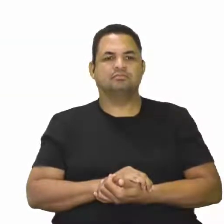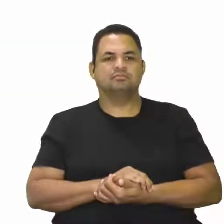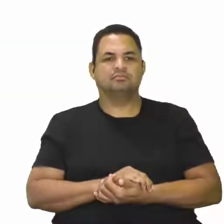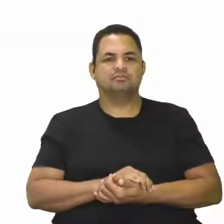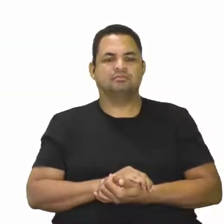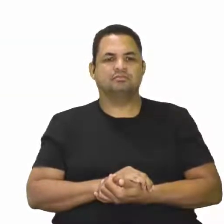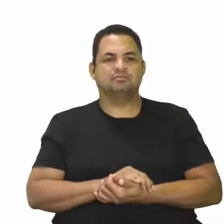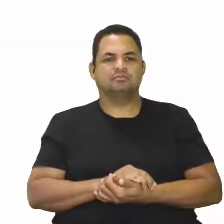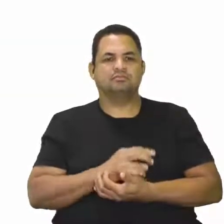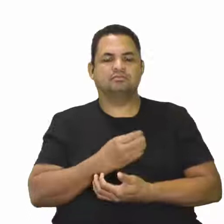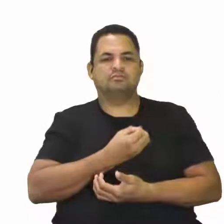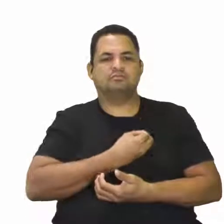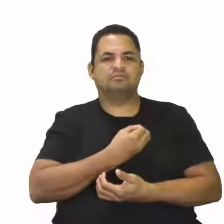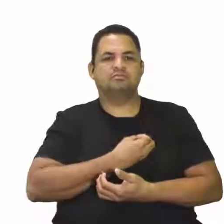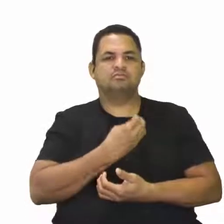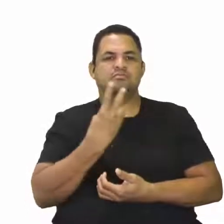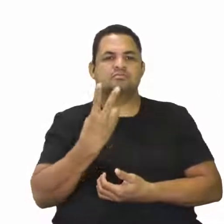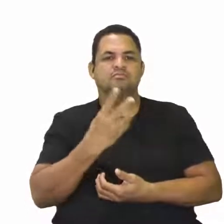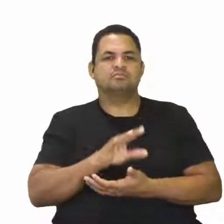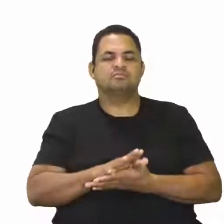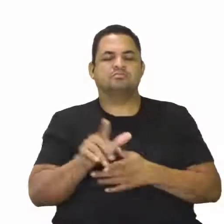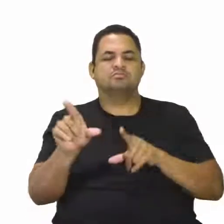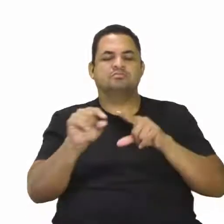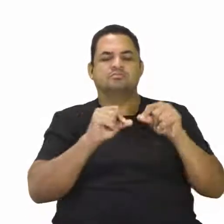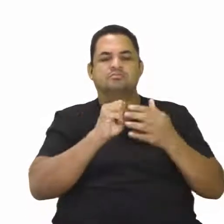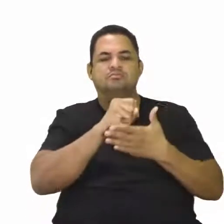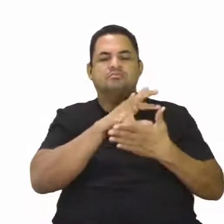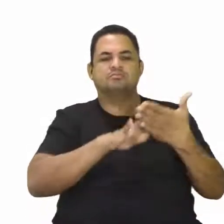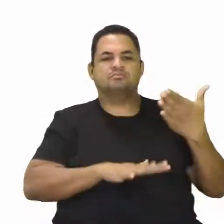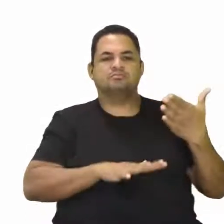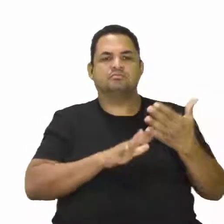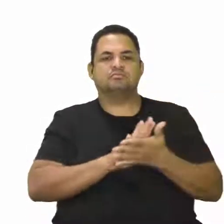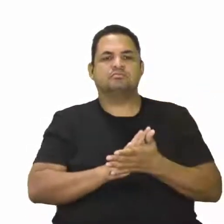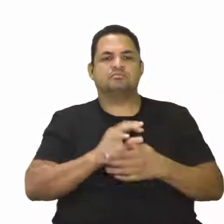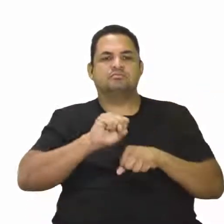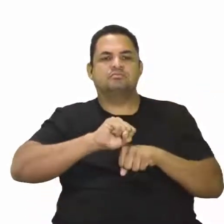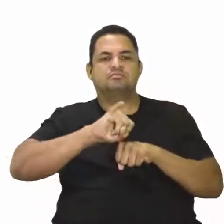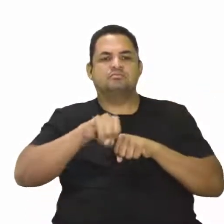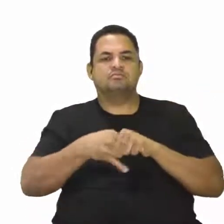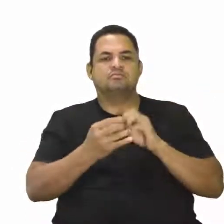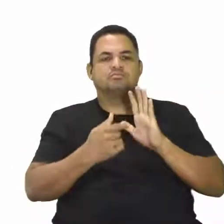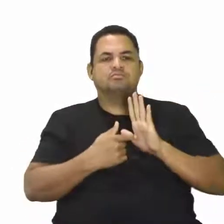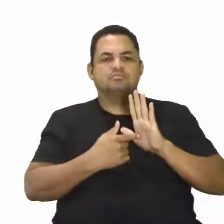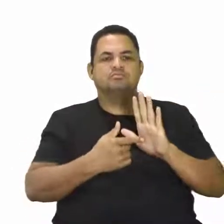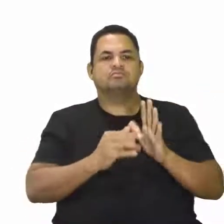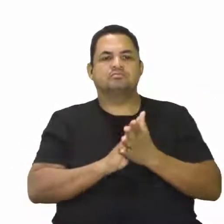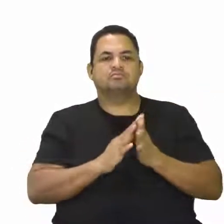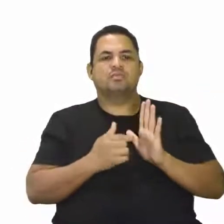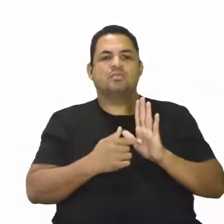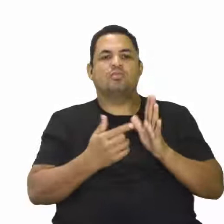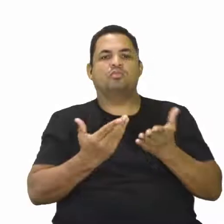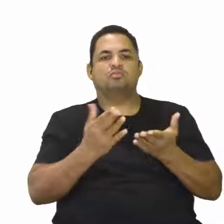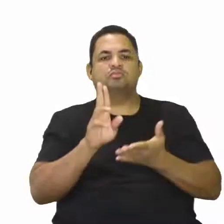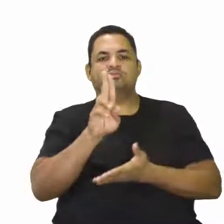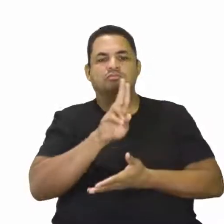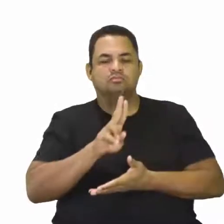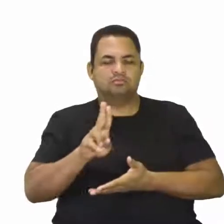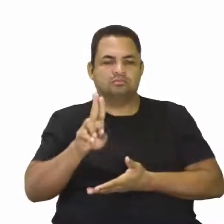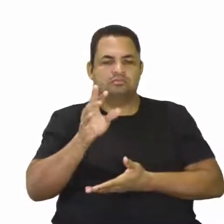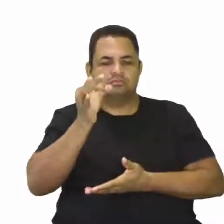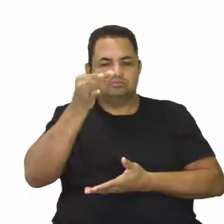facinho. Vamos para a questão 2. Escolha a alternativa em que o adjetivo demonstrativo está